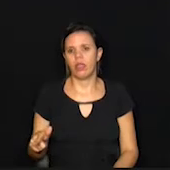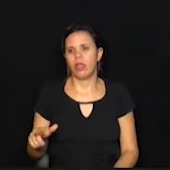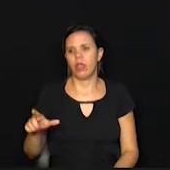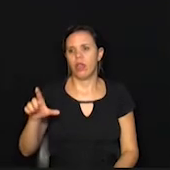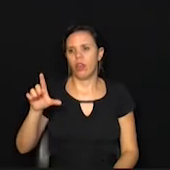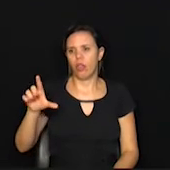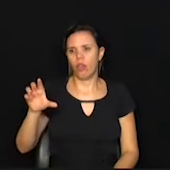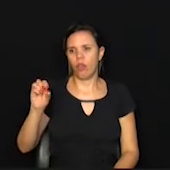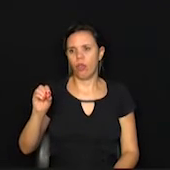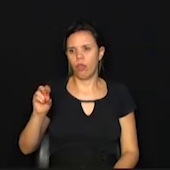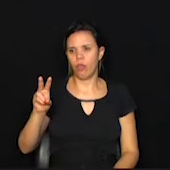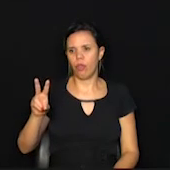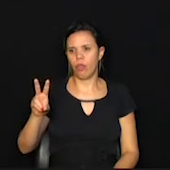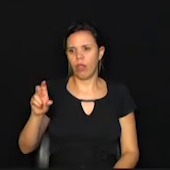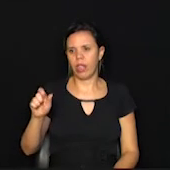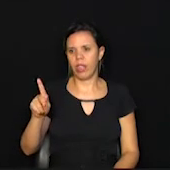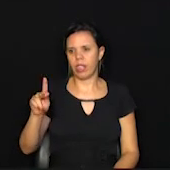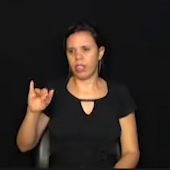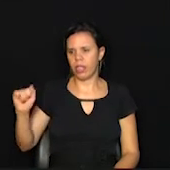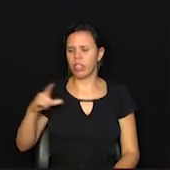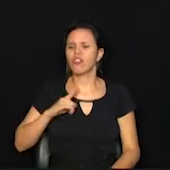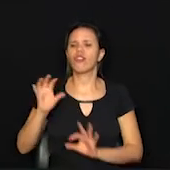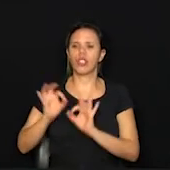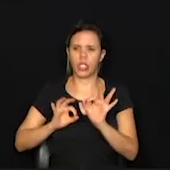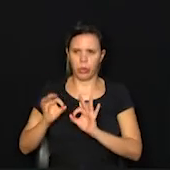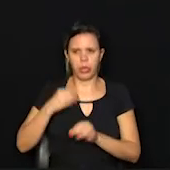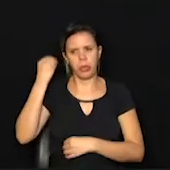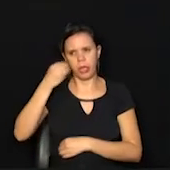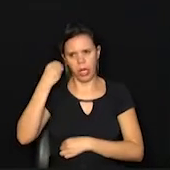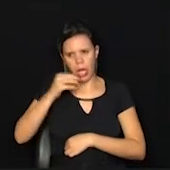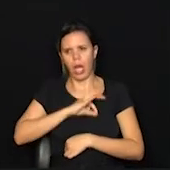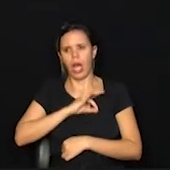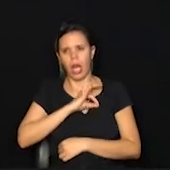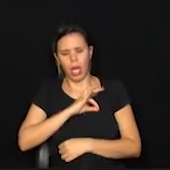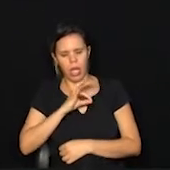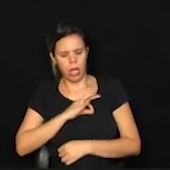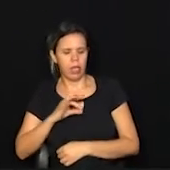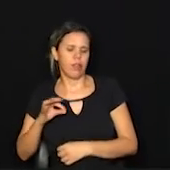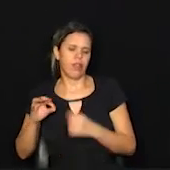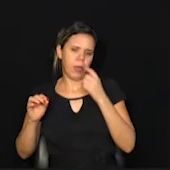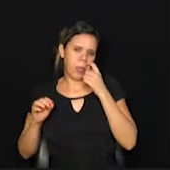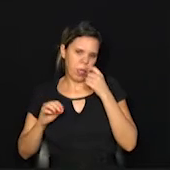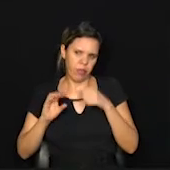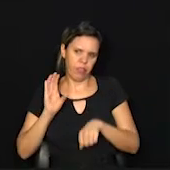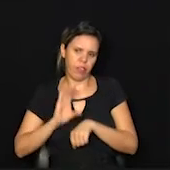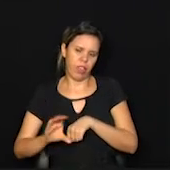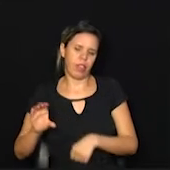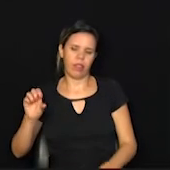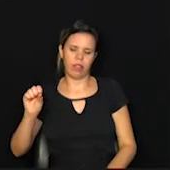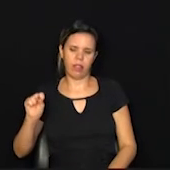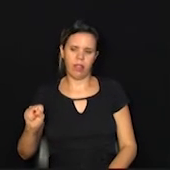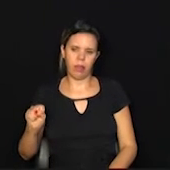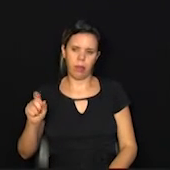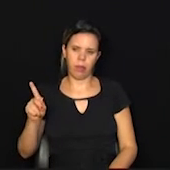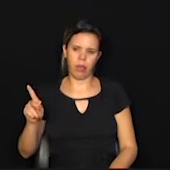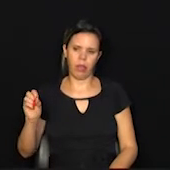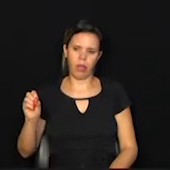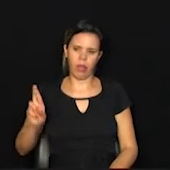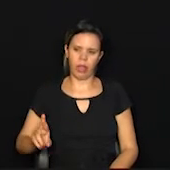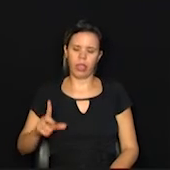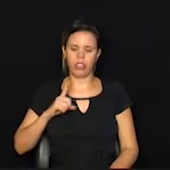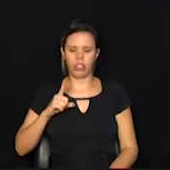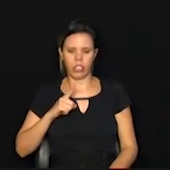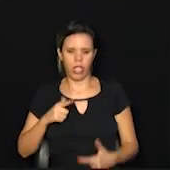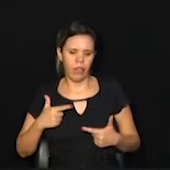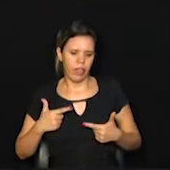treinamento tinha preparo militar tinha pré-pago militar fez e p o r e d Seta e tava naquele do Araguaia foi o